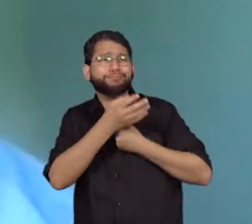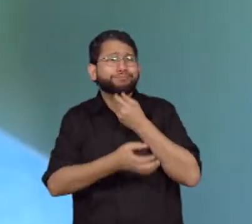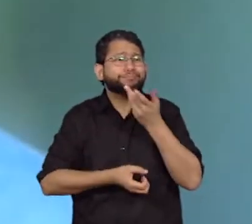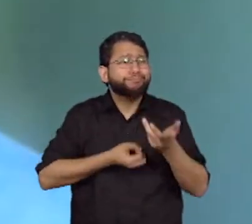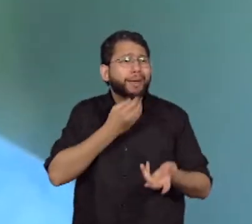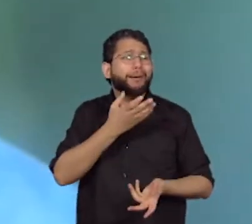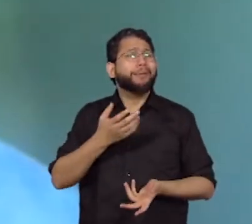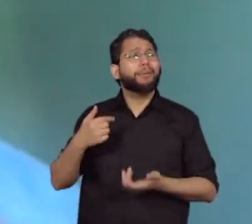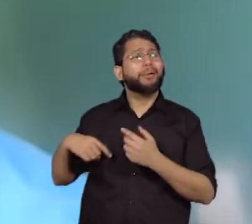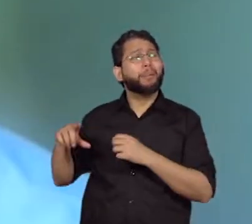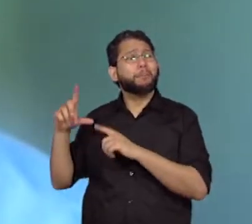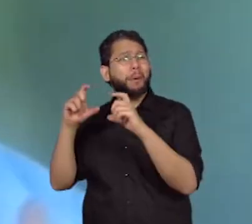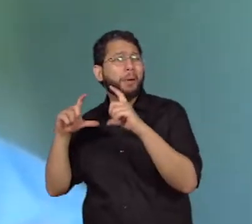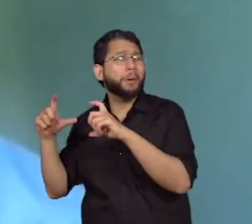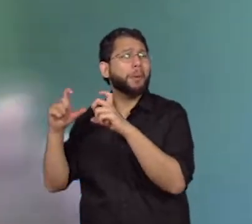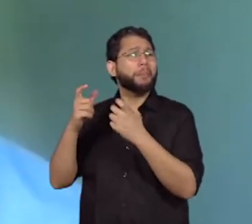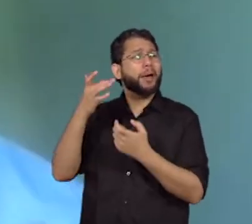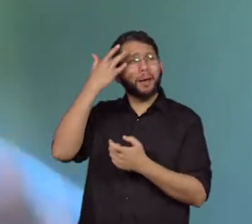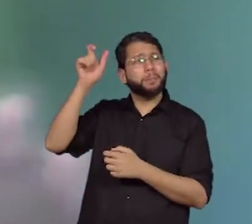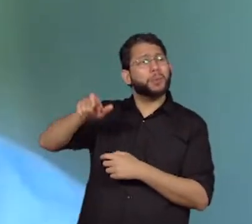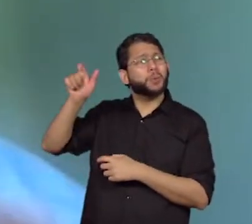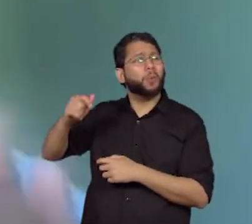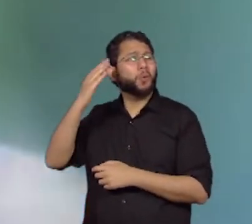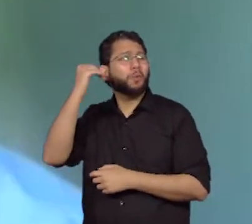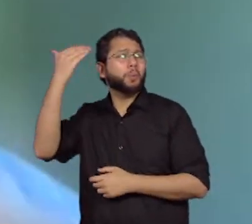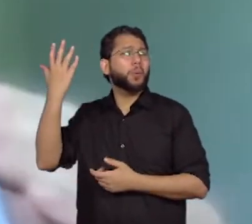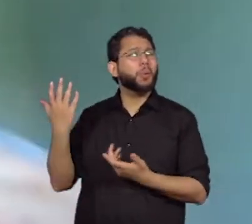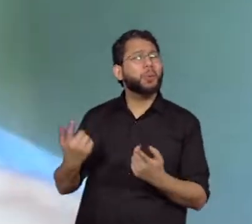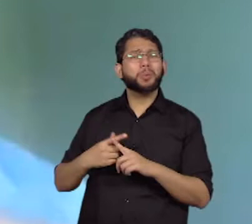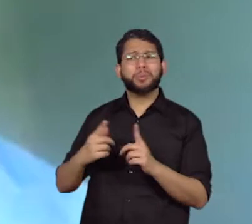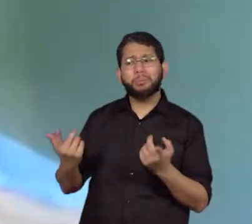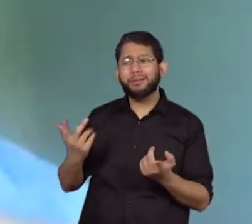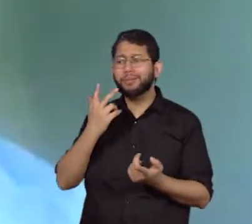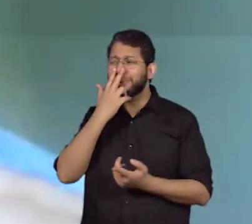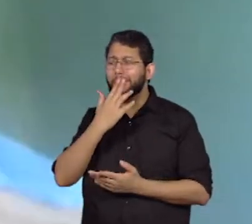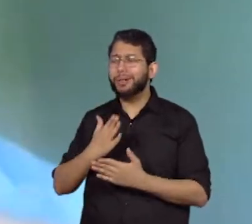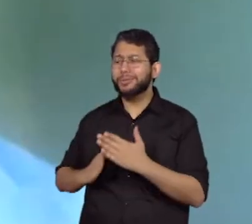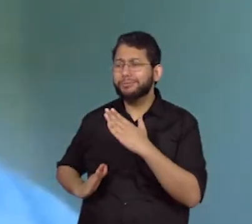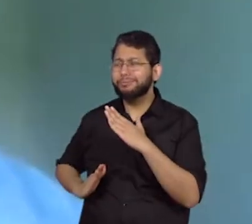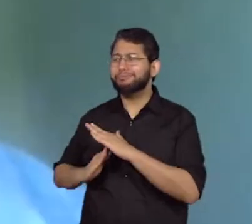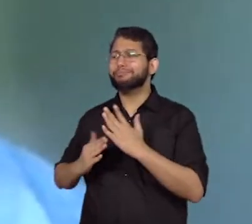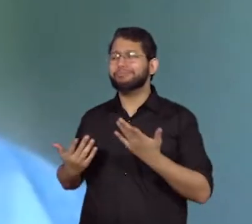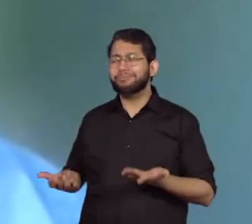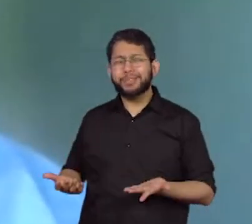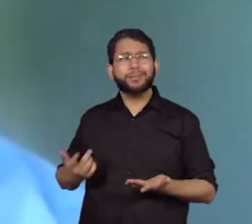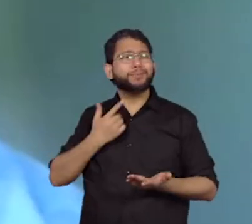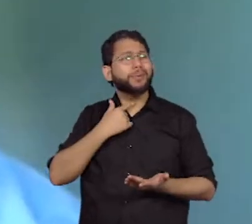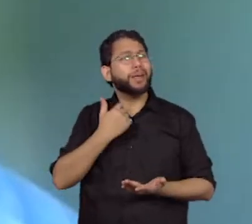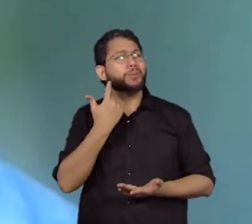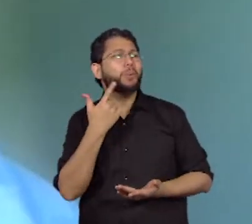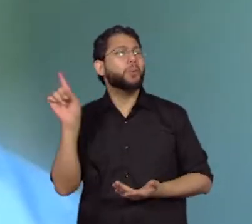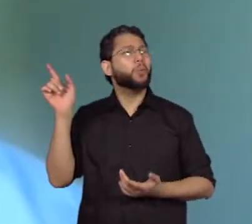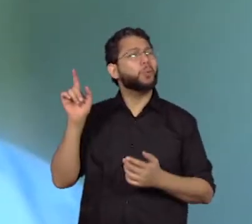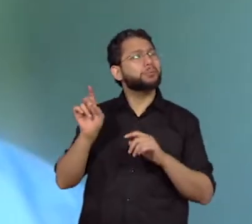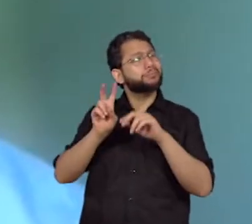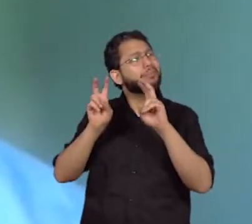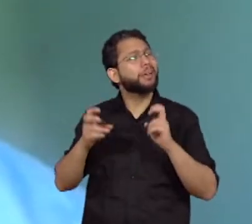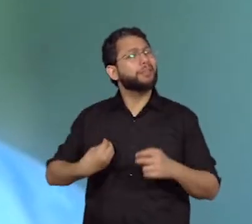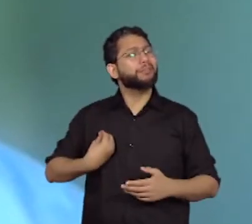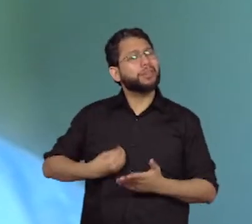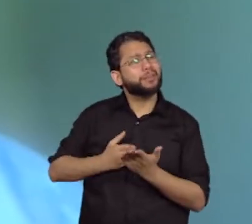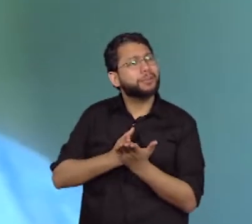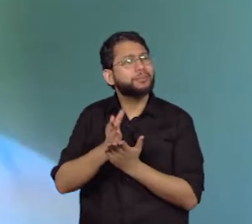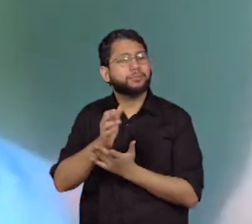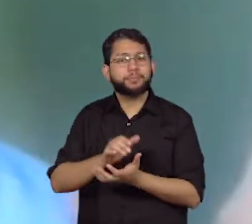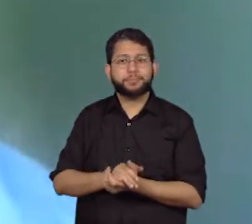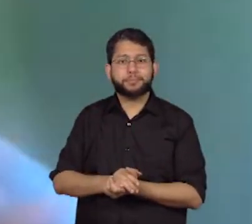paparazzi, faço matéria de famoso, mas eu acho que isso também tem até um certo ponto limitado, eu quero ir além na carreira. Ele falou,